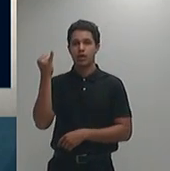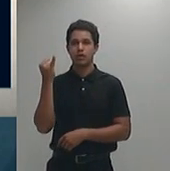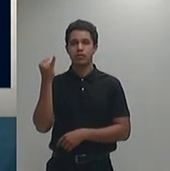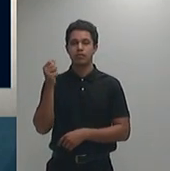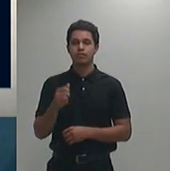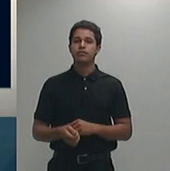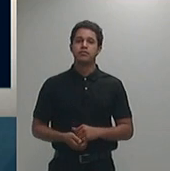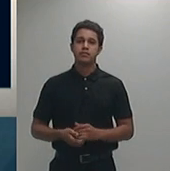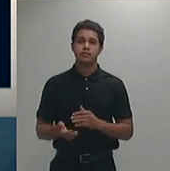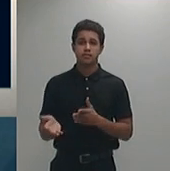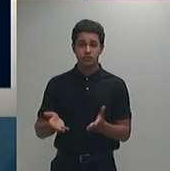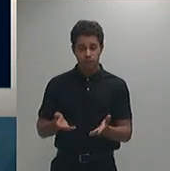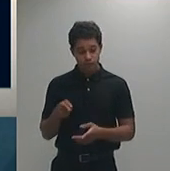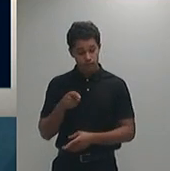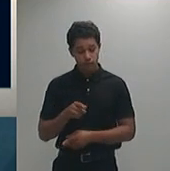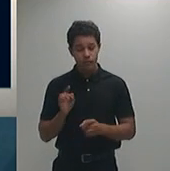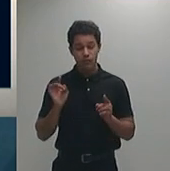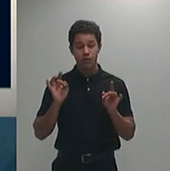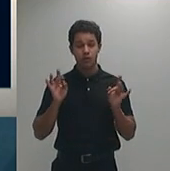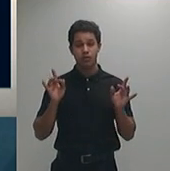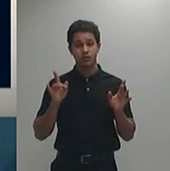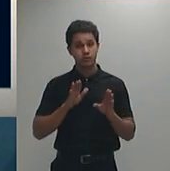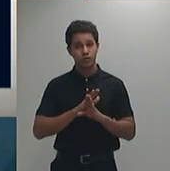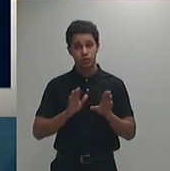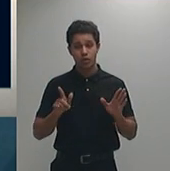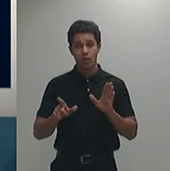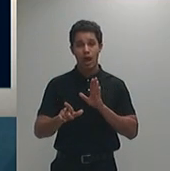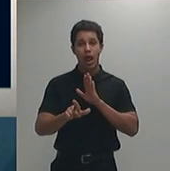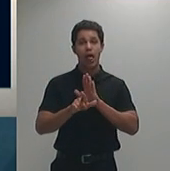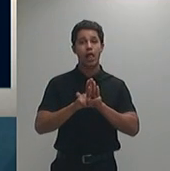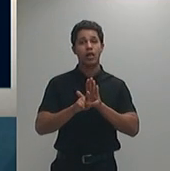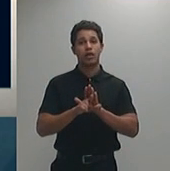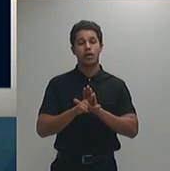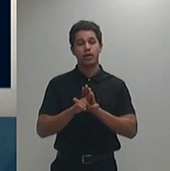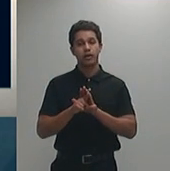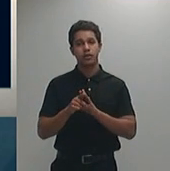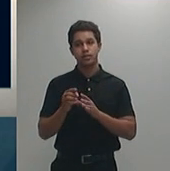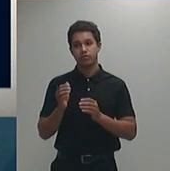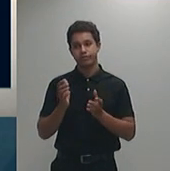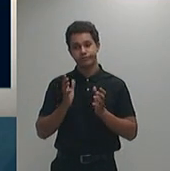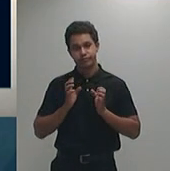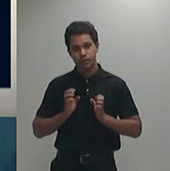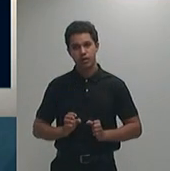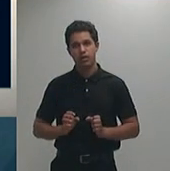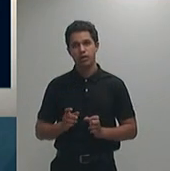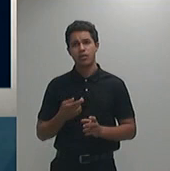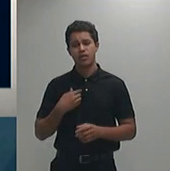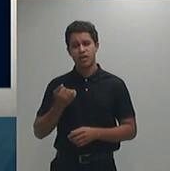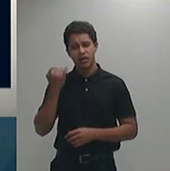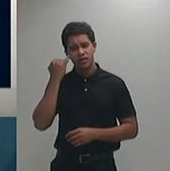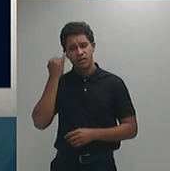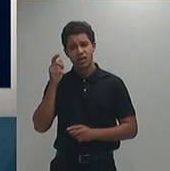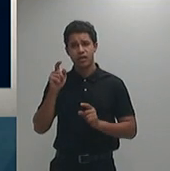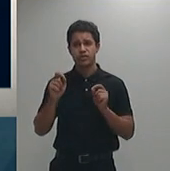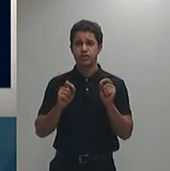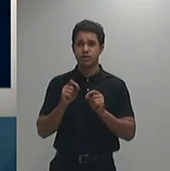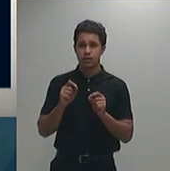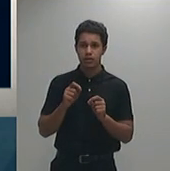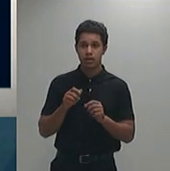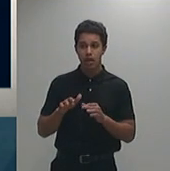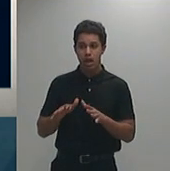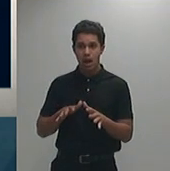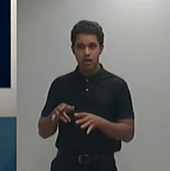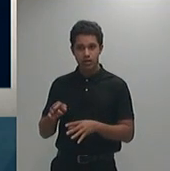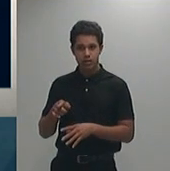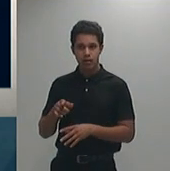se tratando especificamente sobre a legitimação passiva na hipótese em que a ação